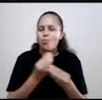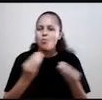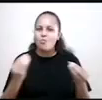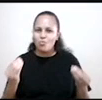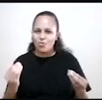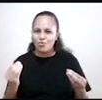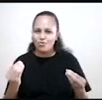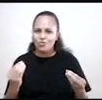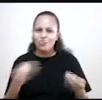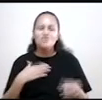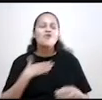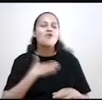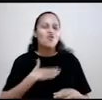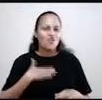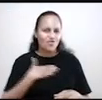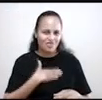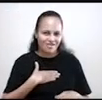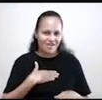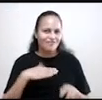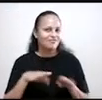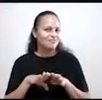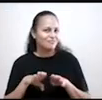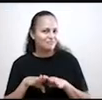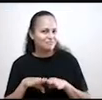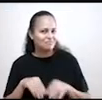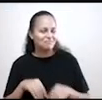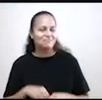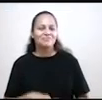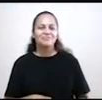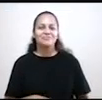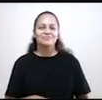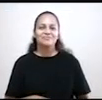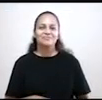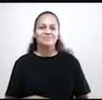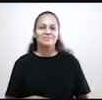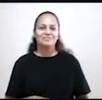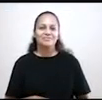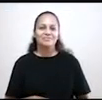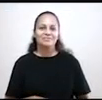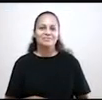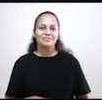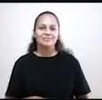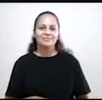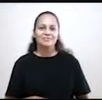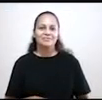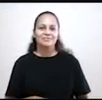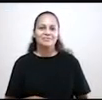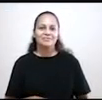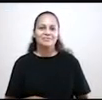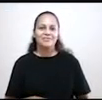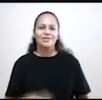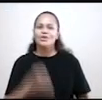montão, assim como gostado muito. All the best for you. See you in the